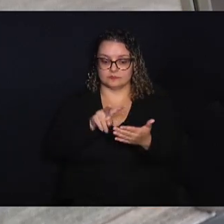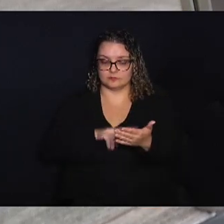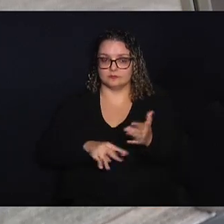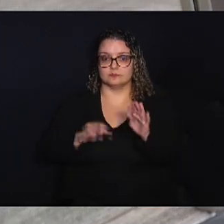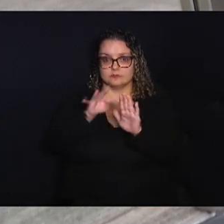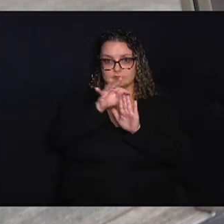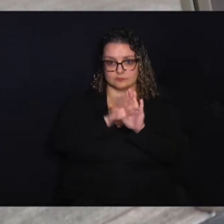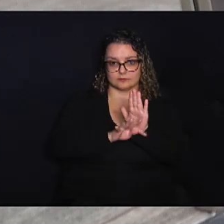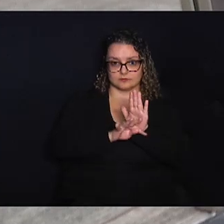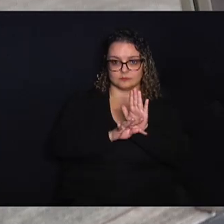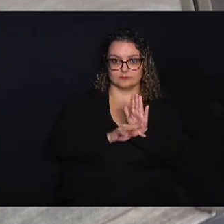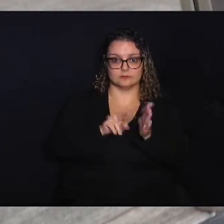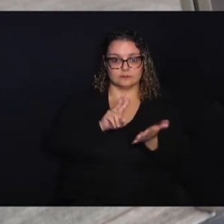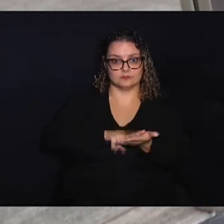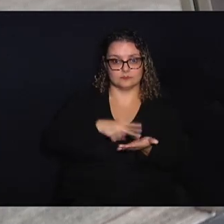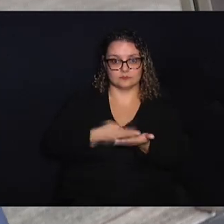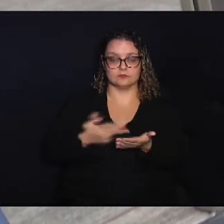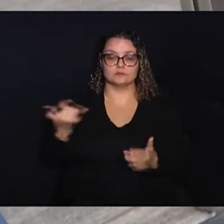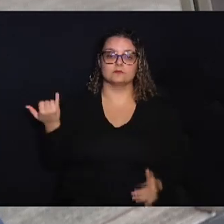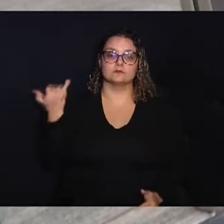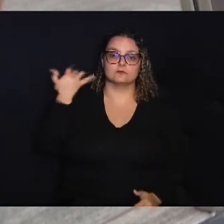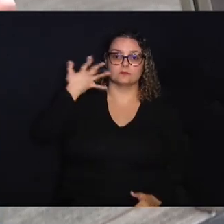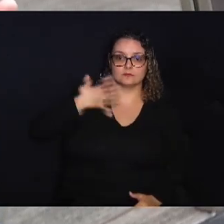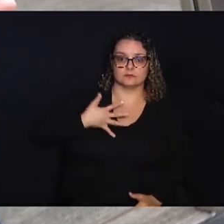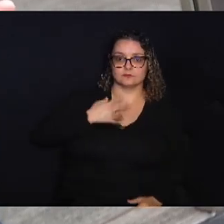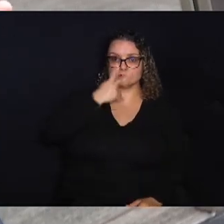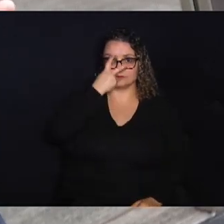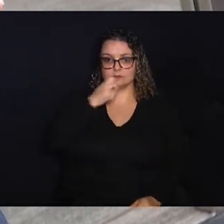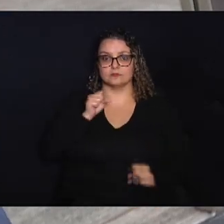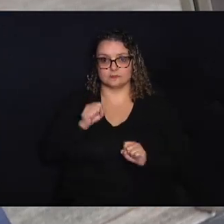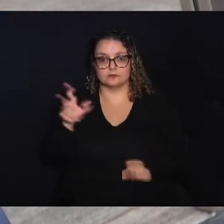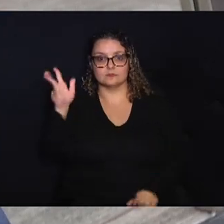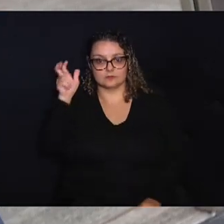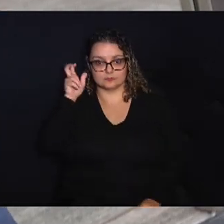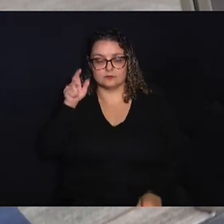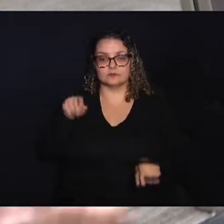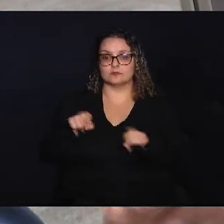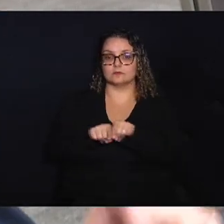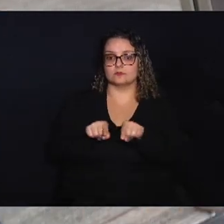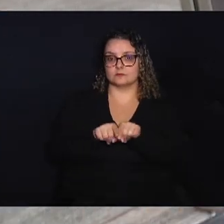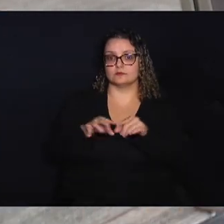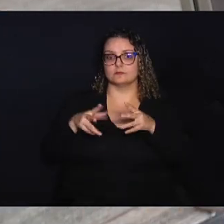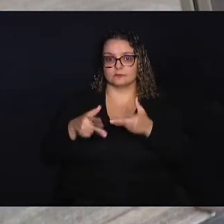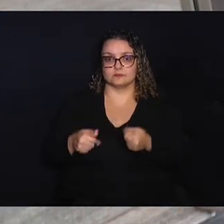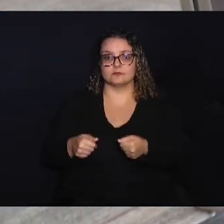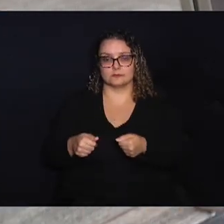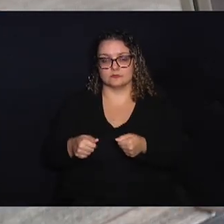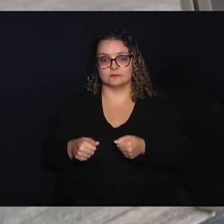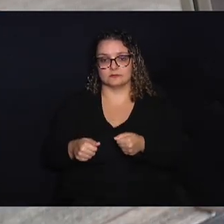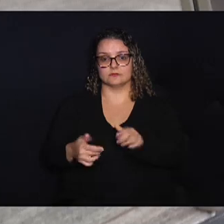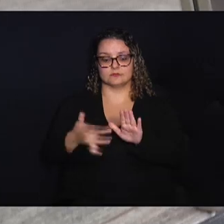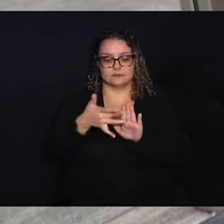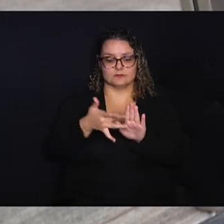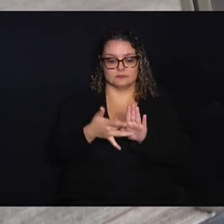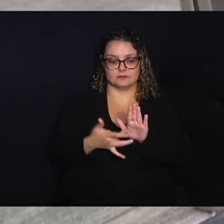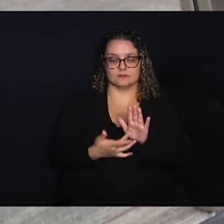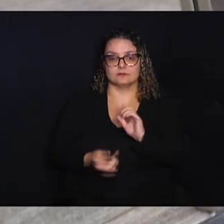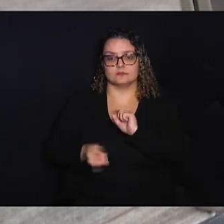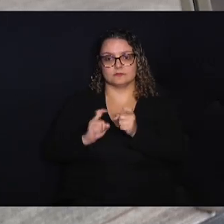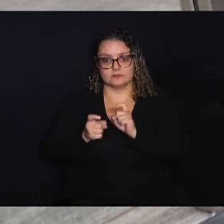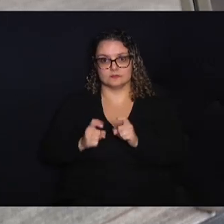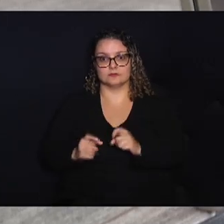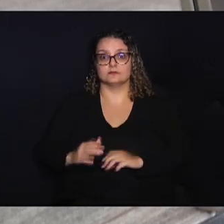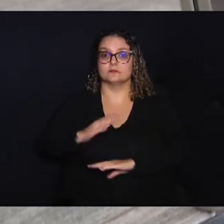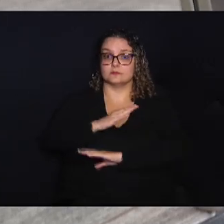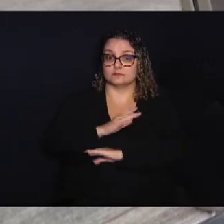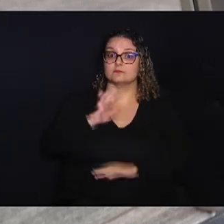texto, traduzido em áudio e o cego também pode ouvir aquilo que está na pauta das reuniões da Câmara. Eu